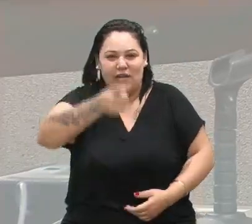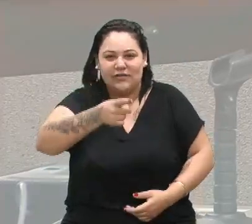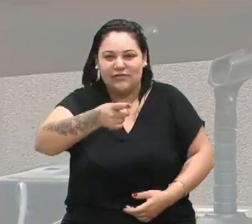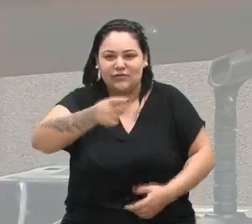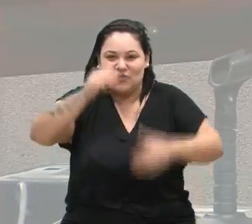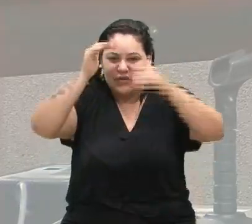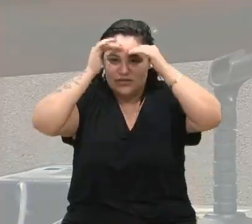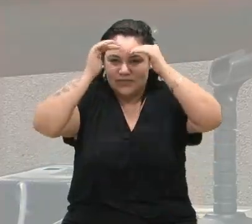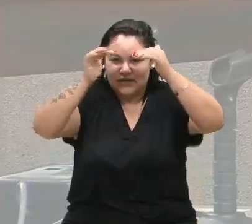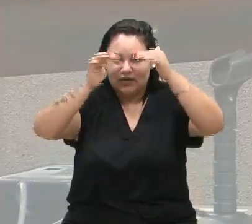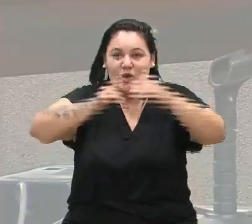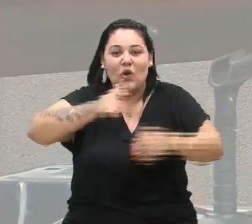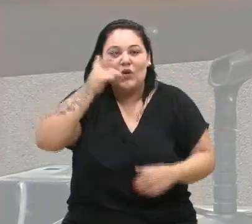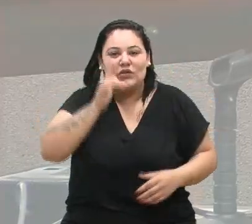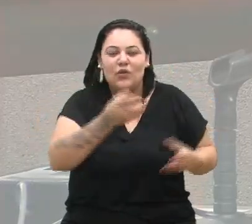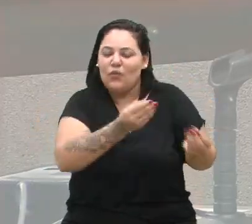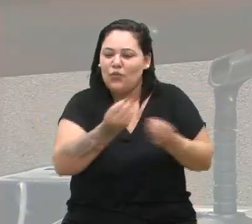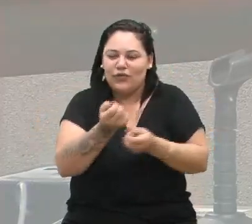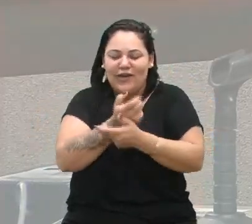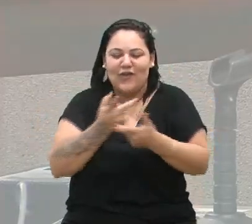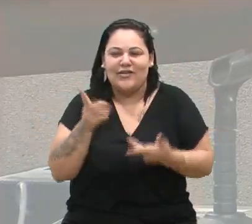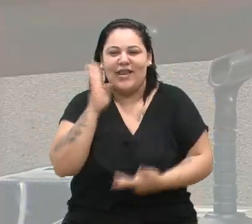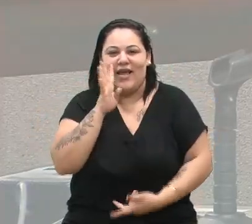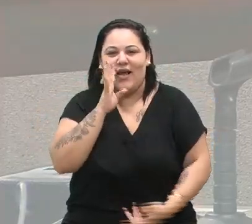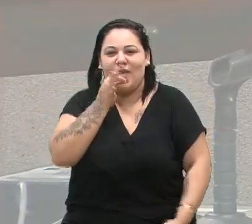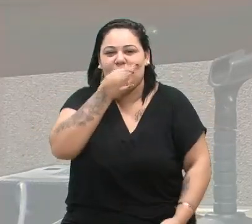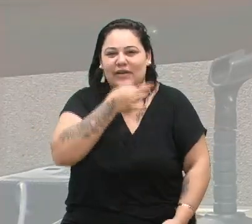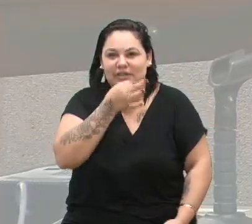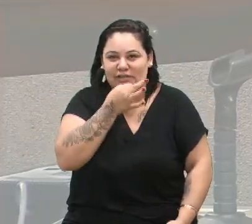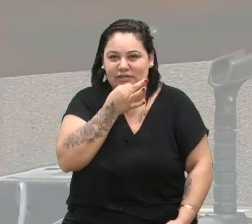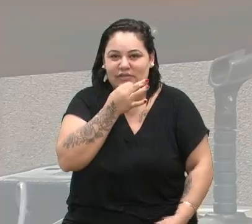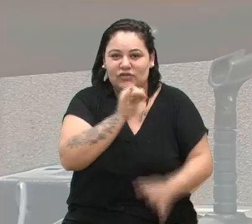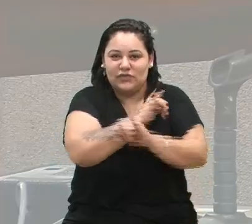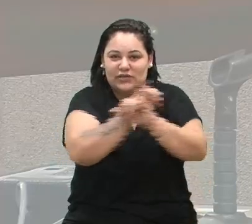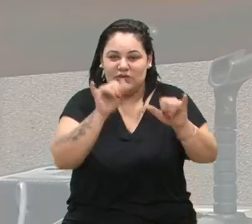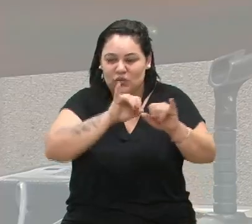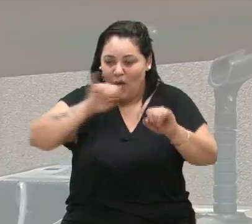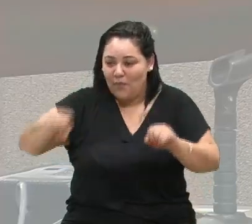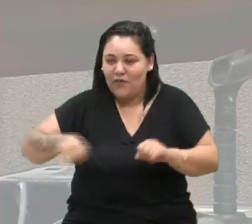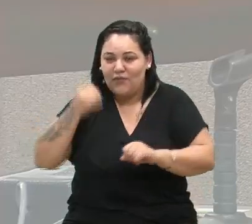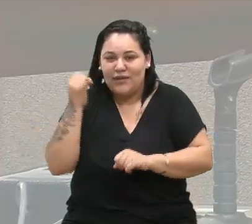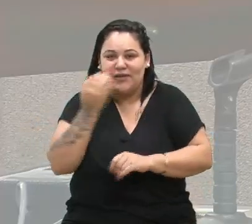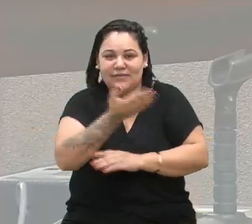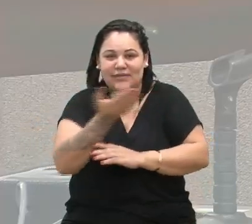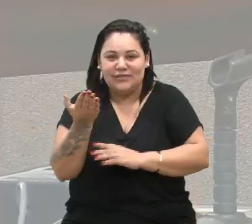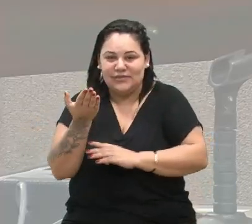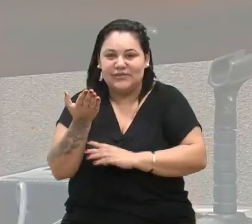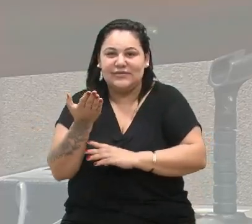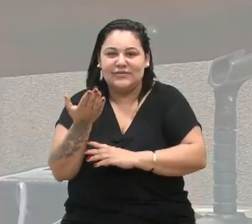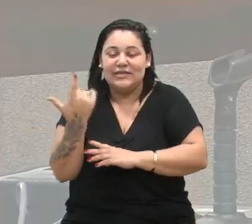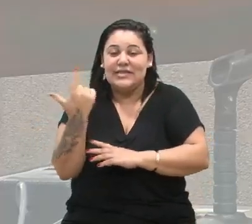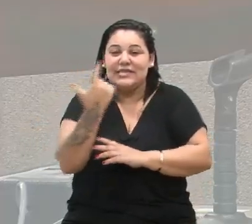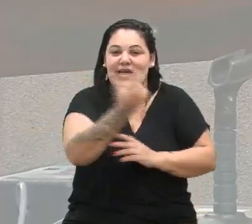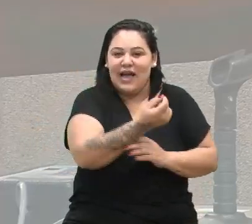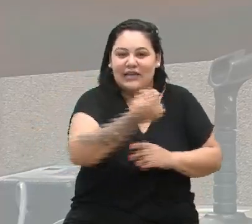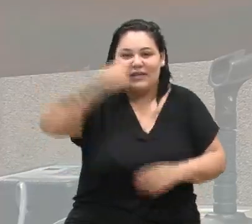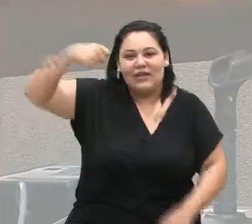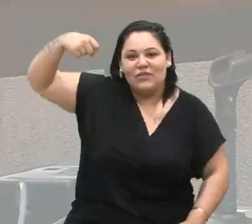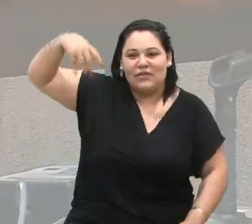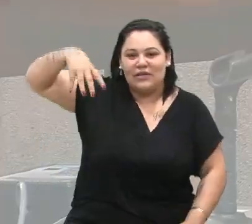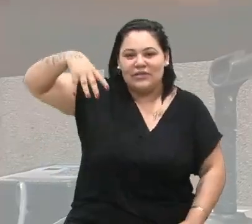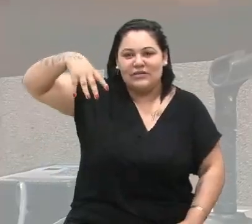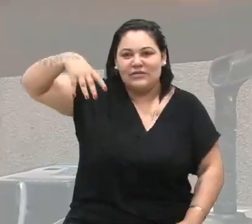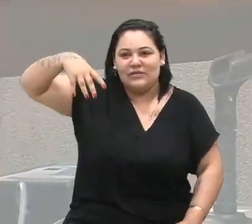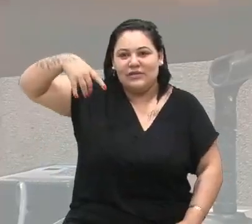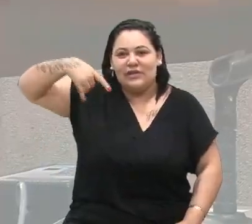aqui, conseguindo muitas coisas para Caxias do Sul. O anúncio do aproveitamento desses servidores que saem da iluminação pública e vão